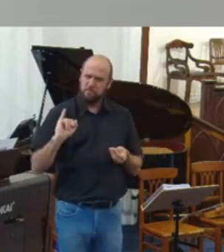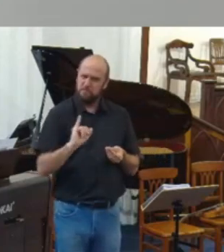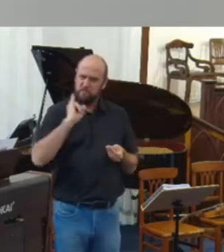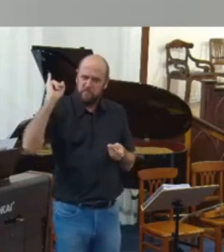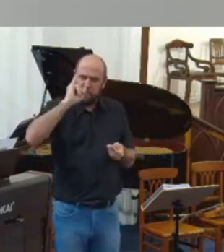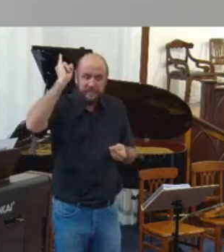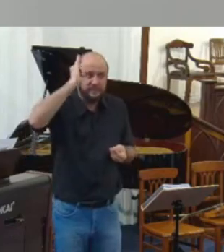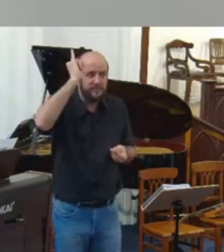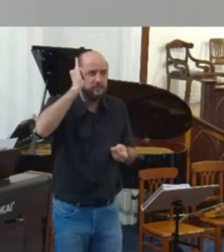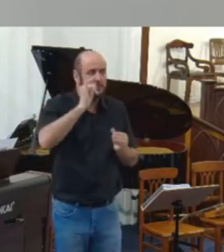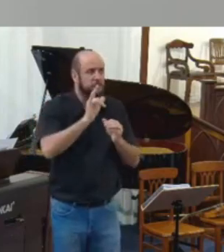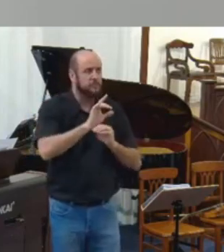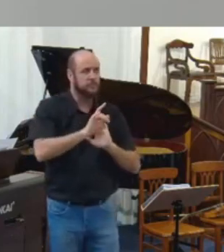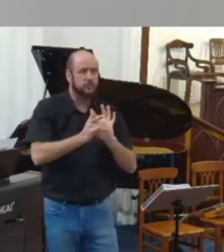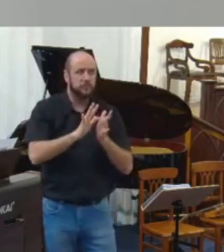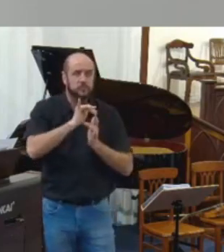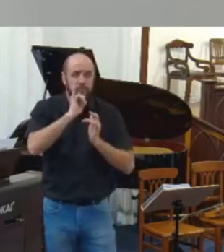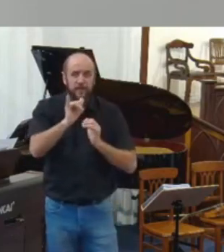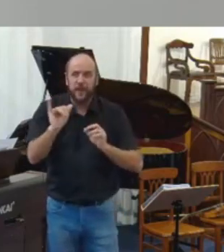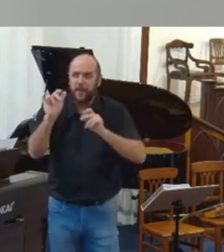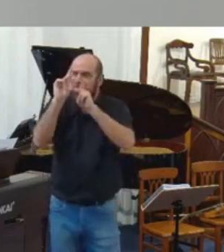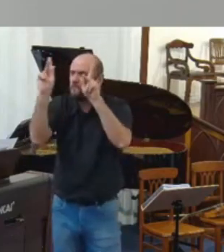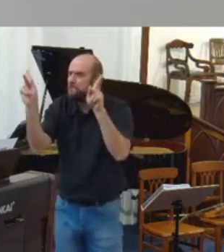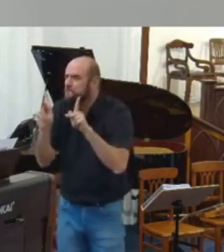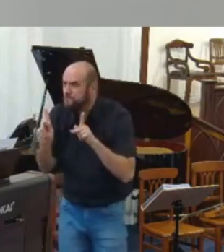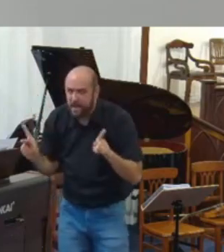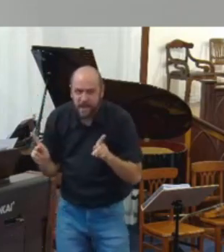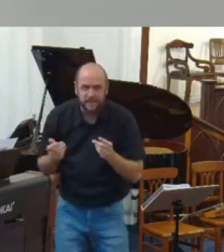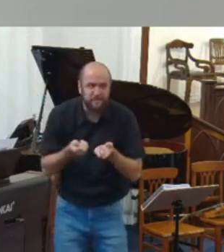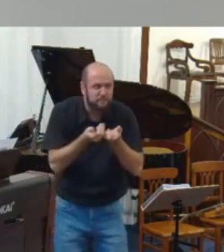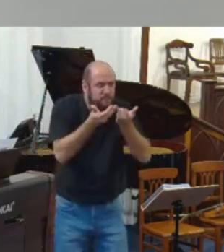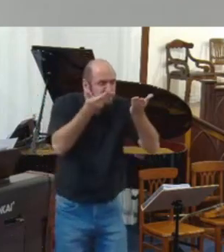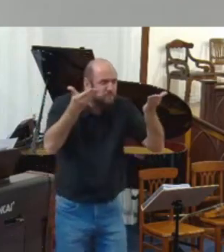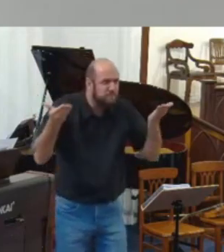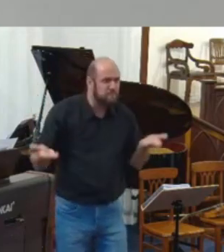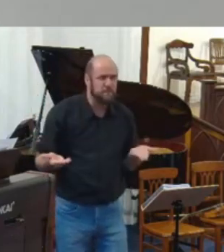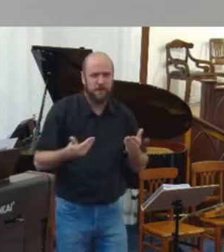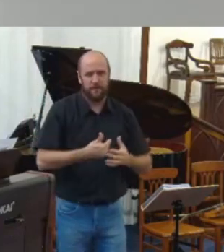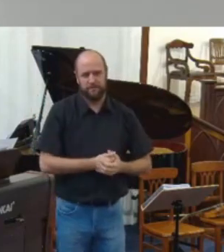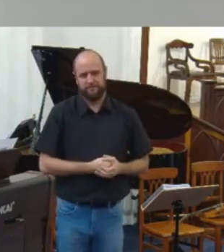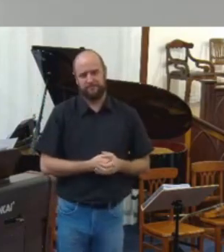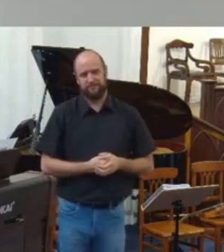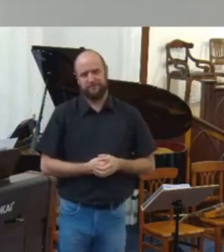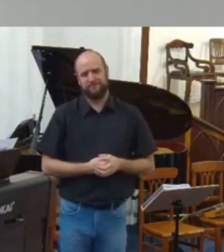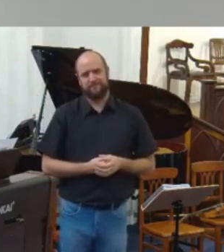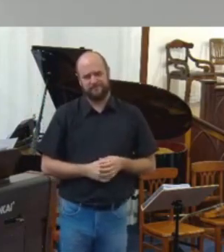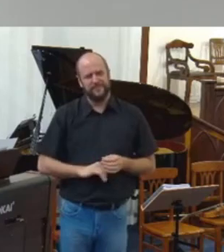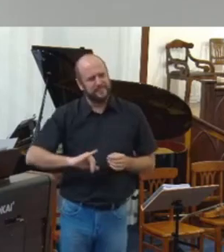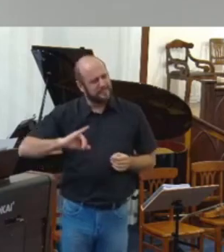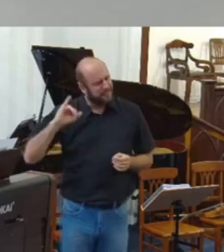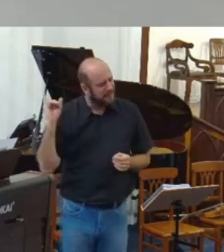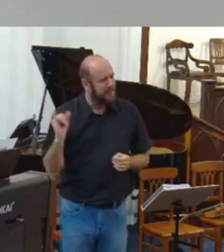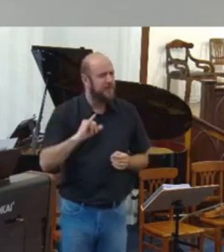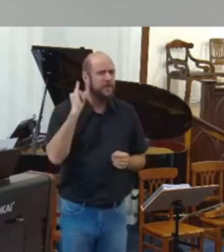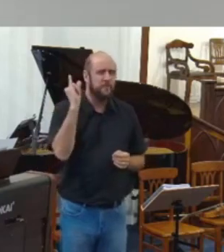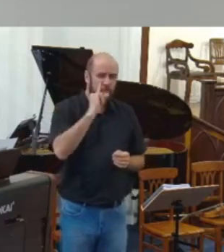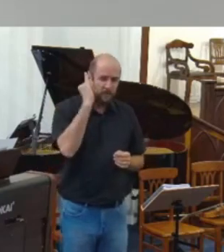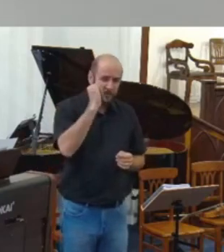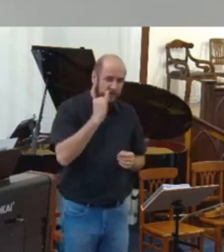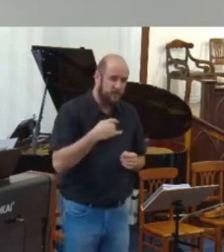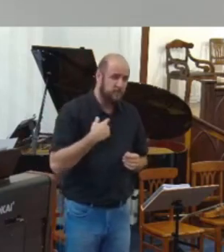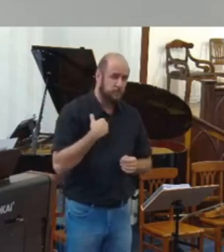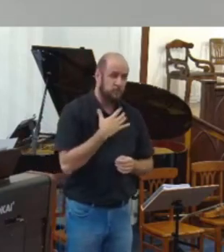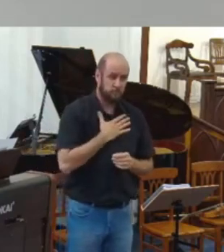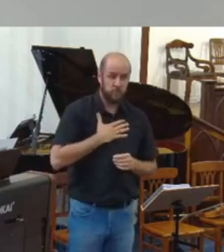a paz esteja com você. Então esse é um momento muito importante para todos nós. Eu tenho